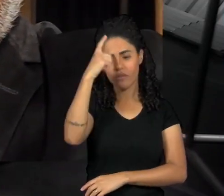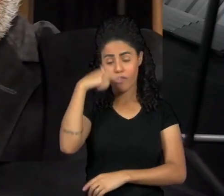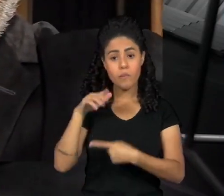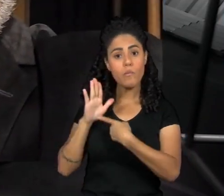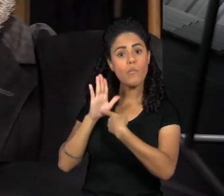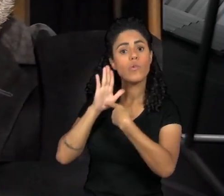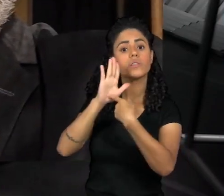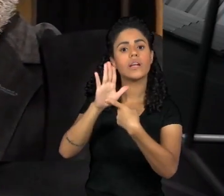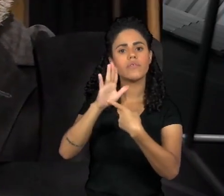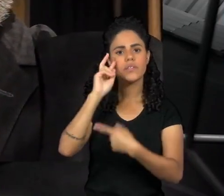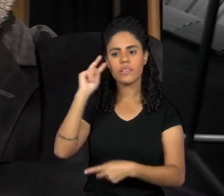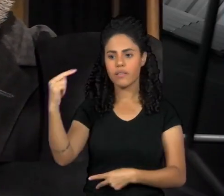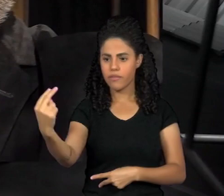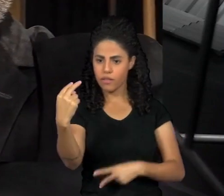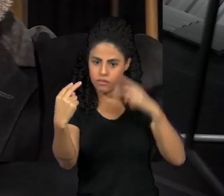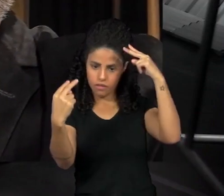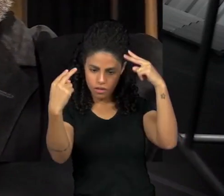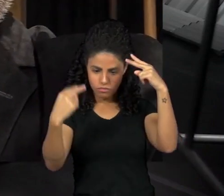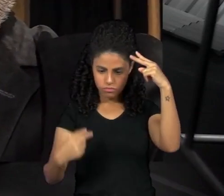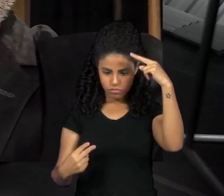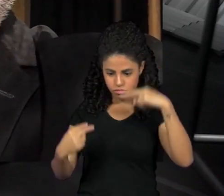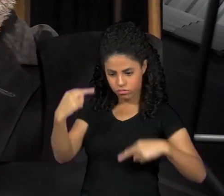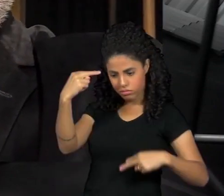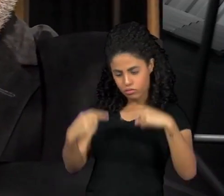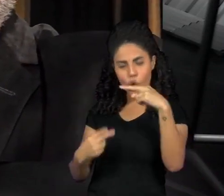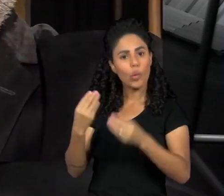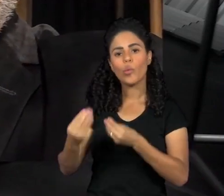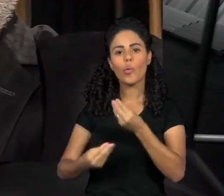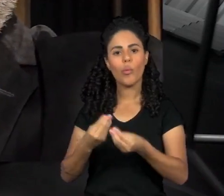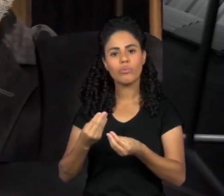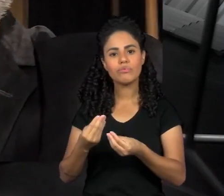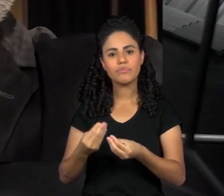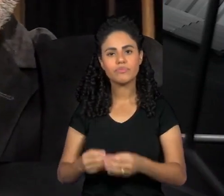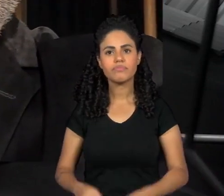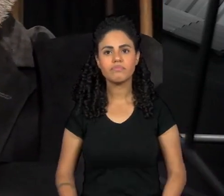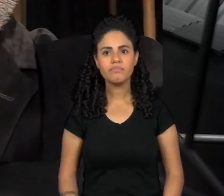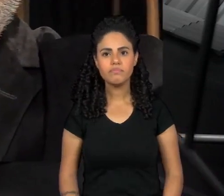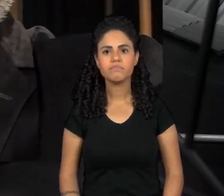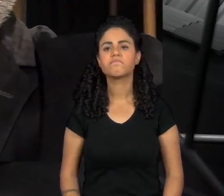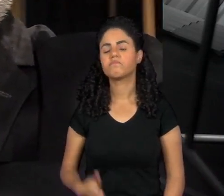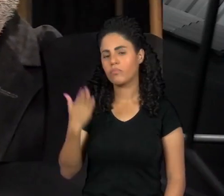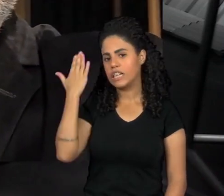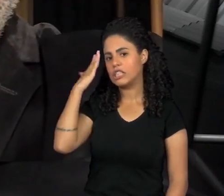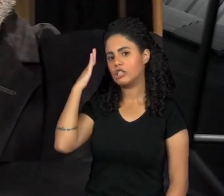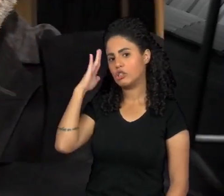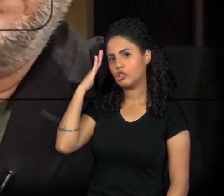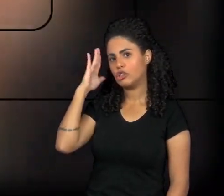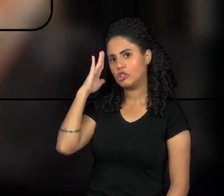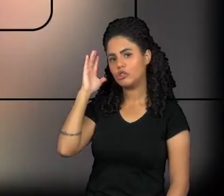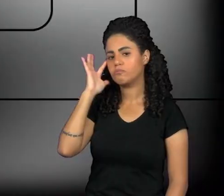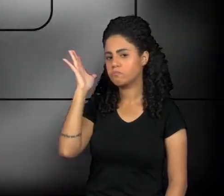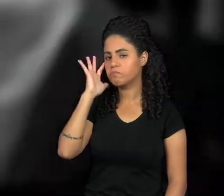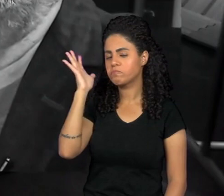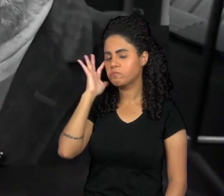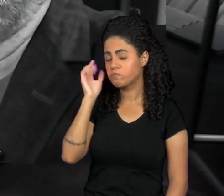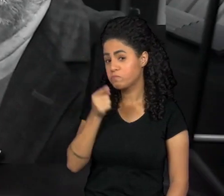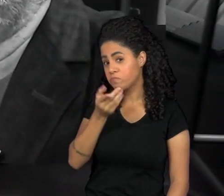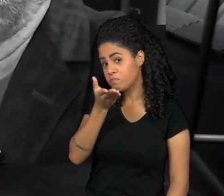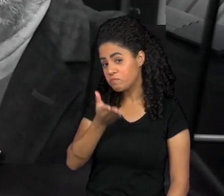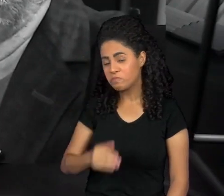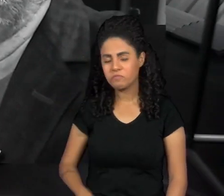ser lido pelas pessoas, pelos seus pares como tal. ACMinho, pense nisso.